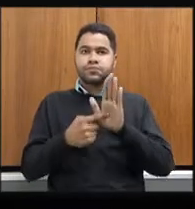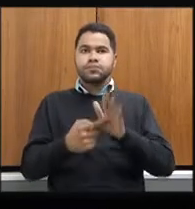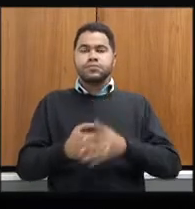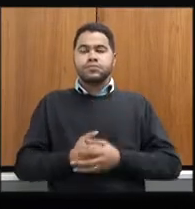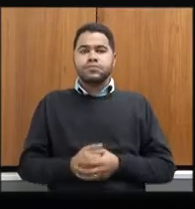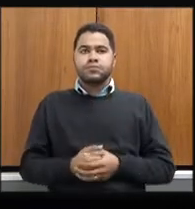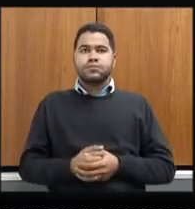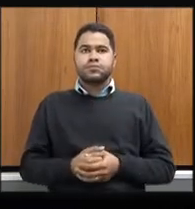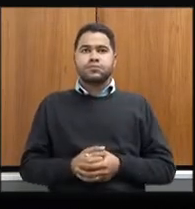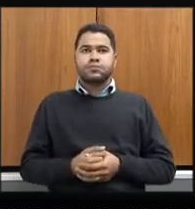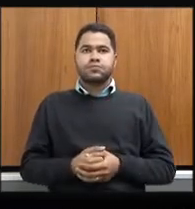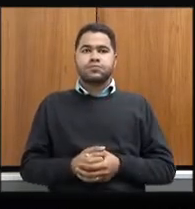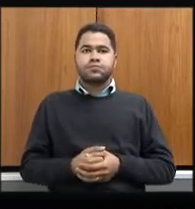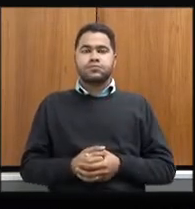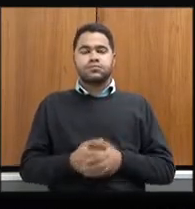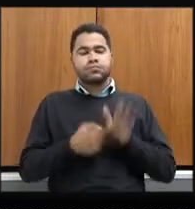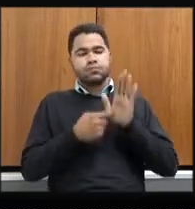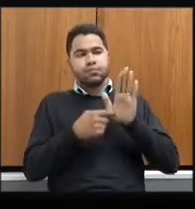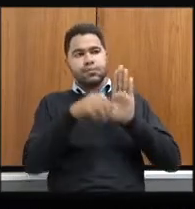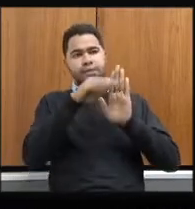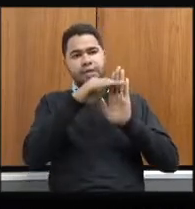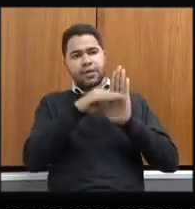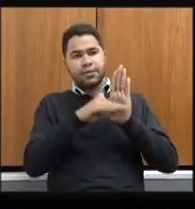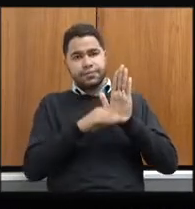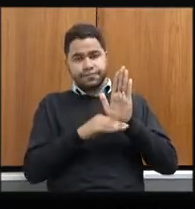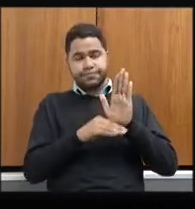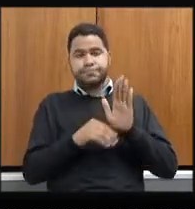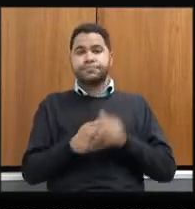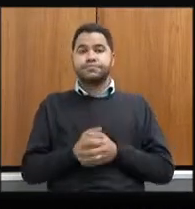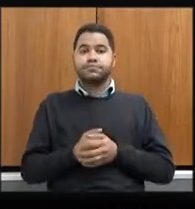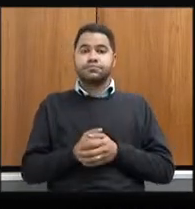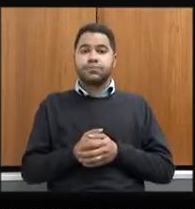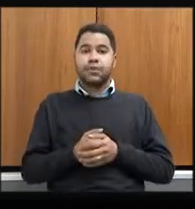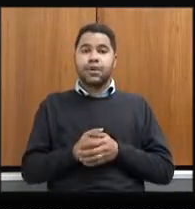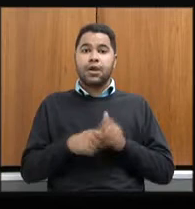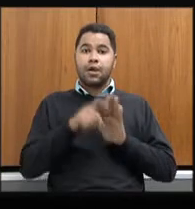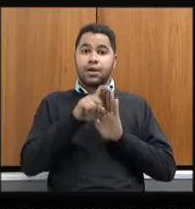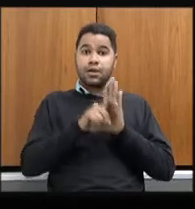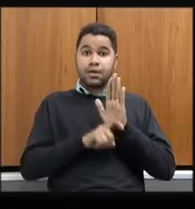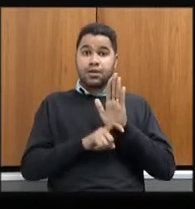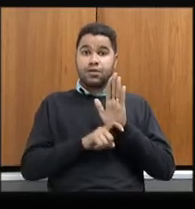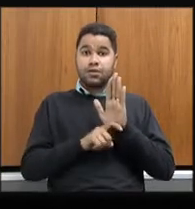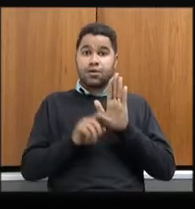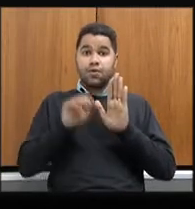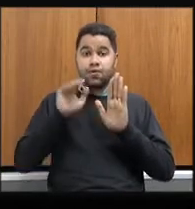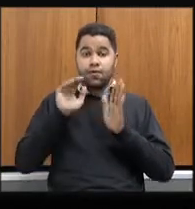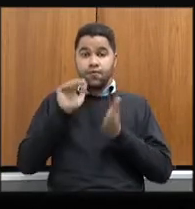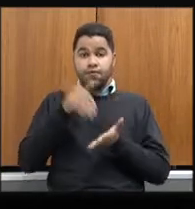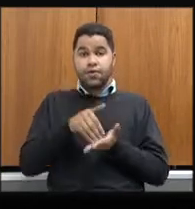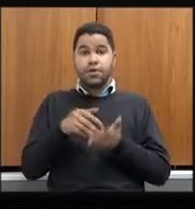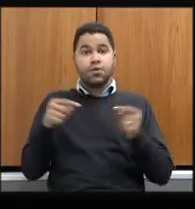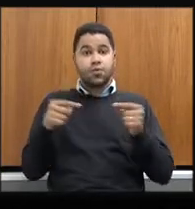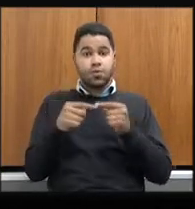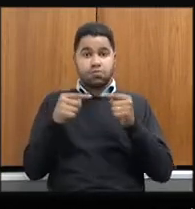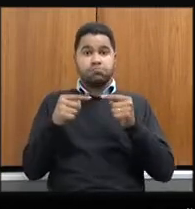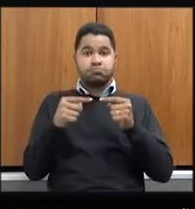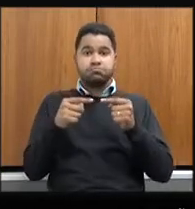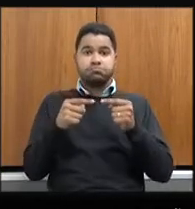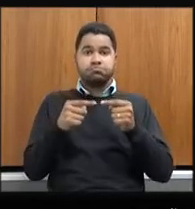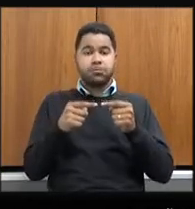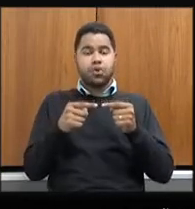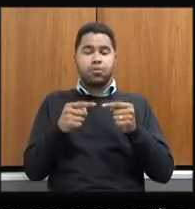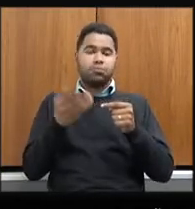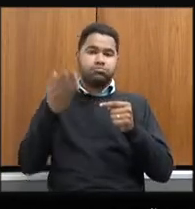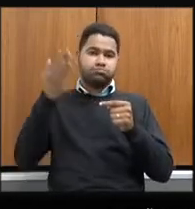é os pareceres nos pareceres contém a redação final da matéria de acordo com aprovado em